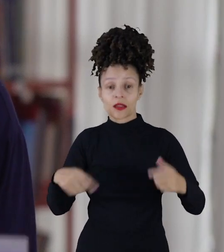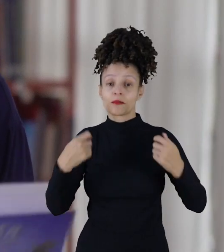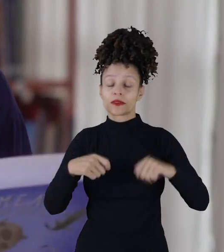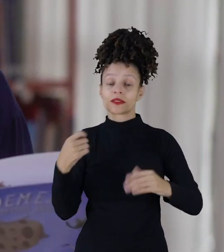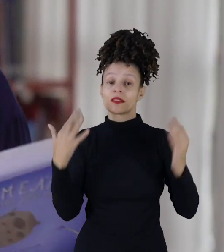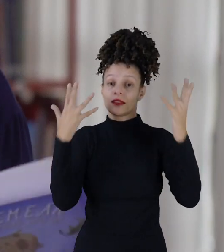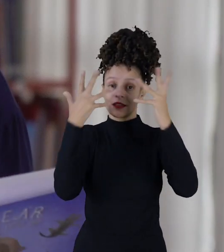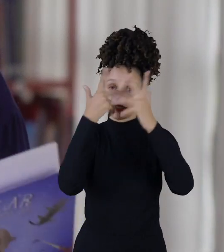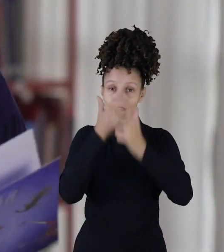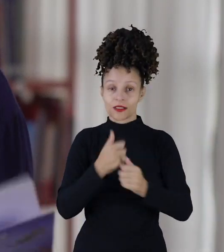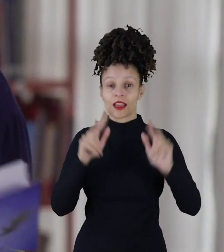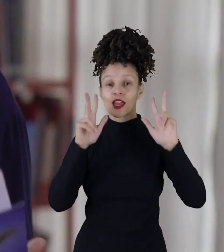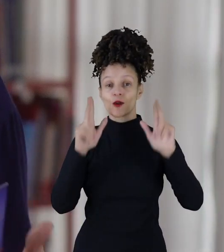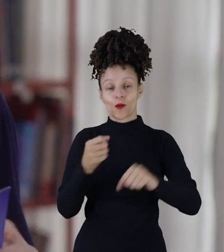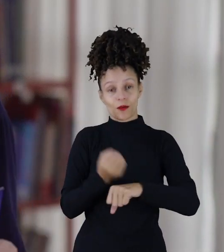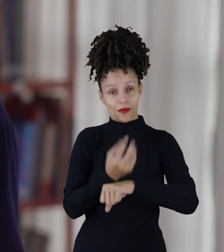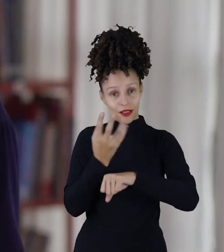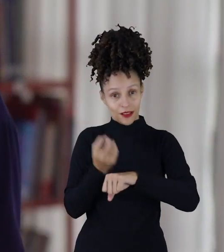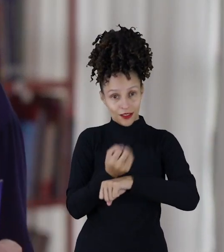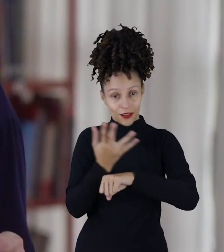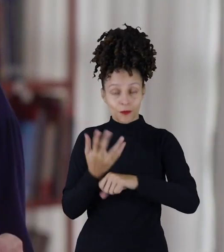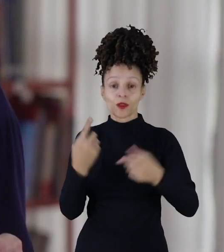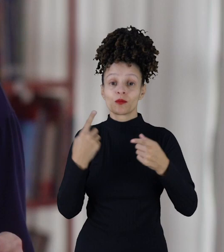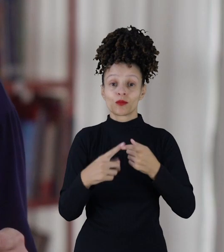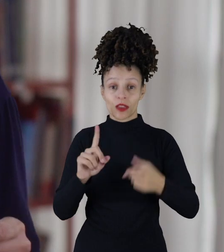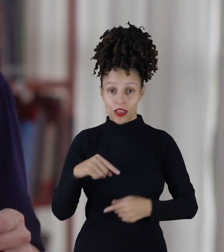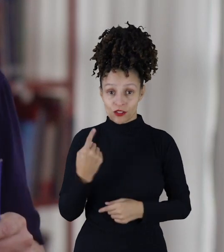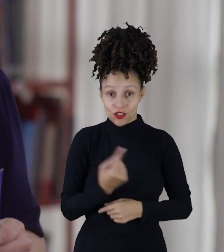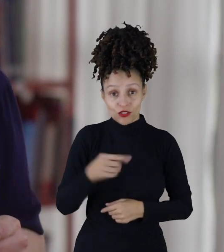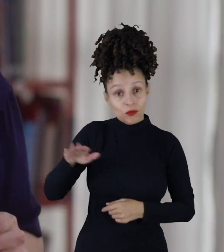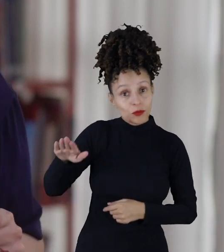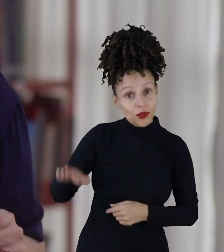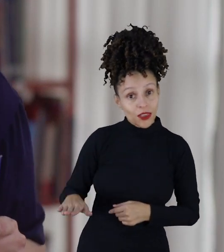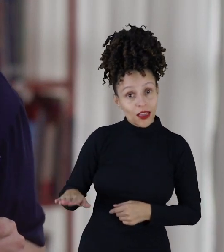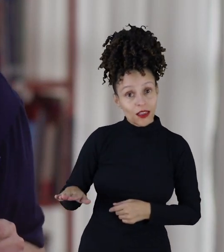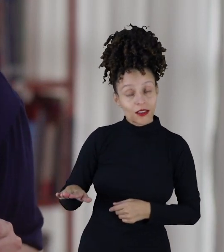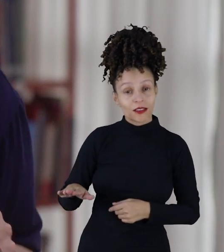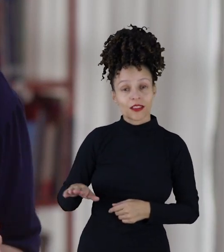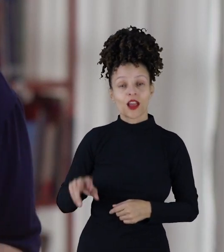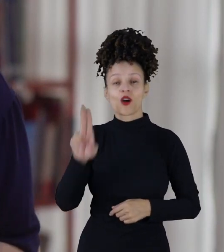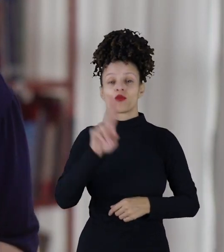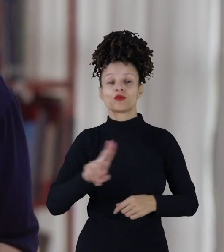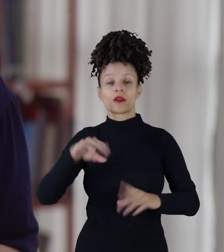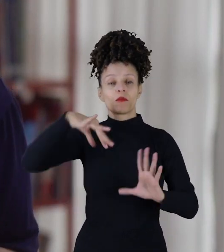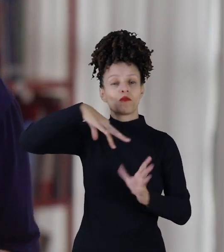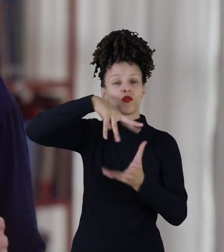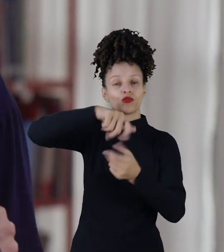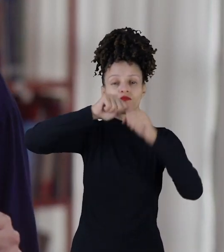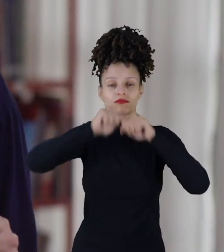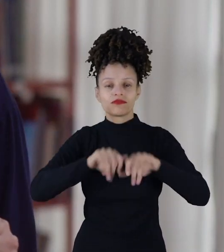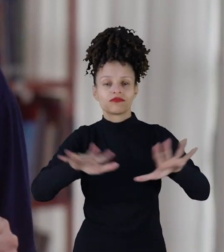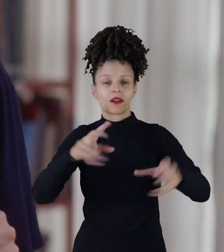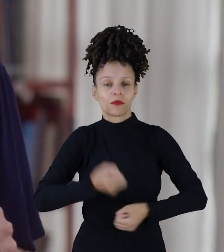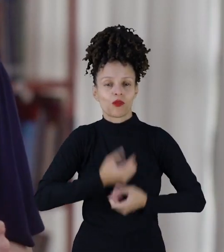criança tem que ser linda, igual baleia. Porque essa gente pequena veste o mundo de